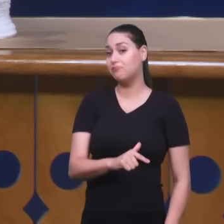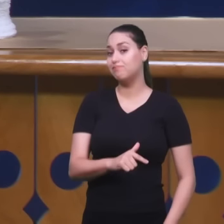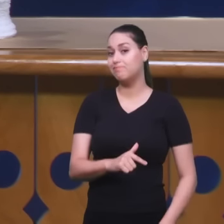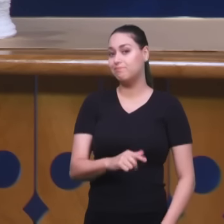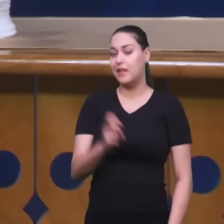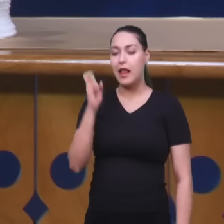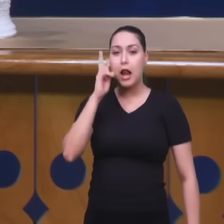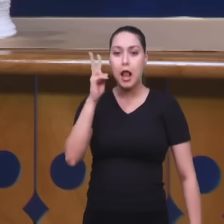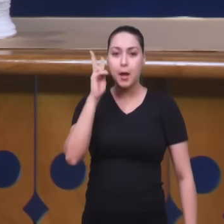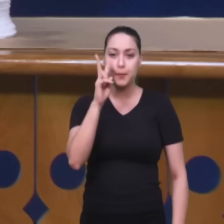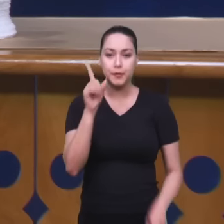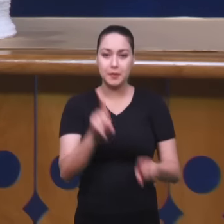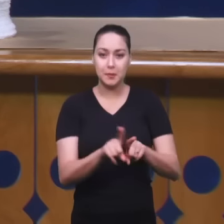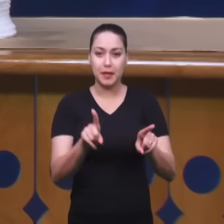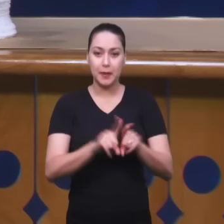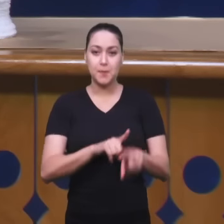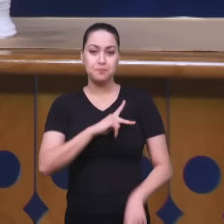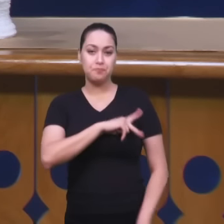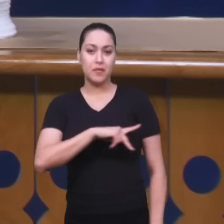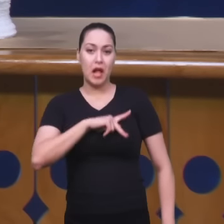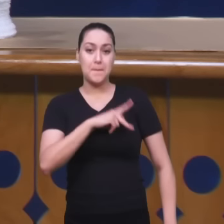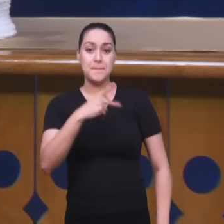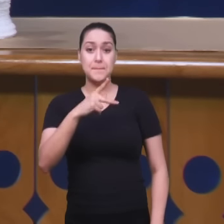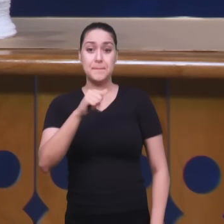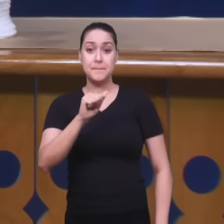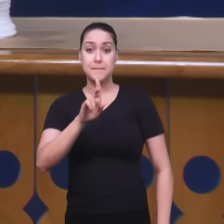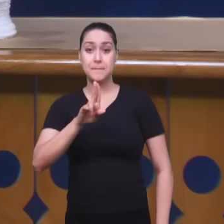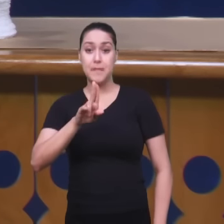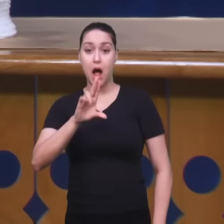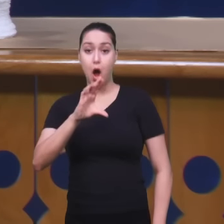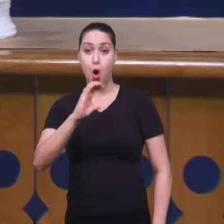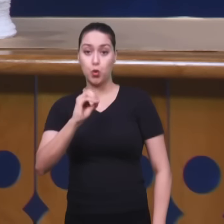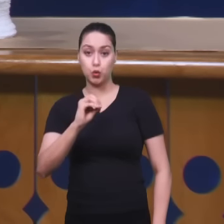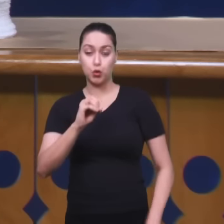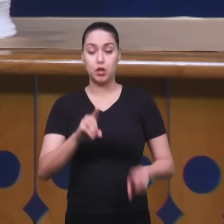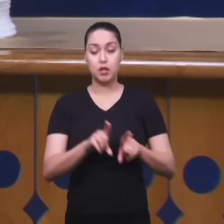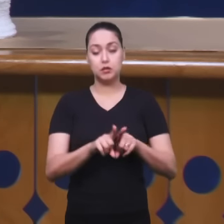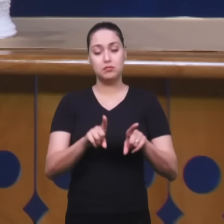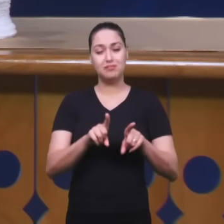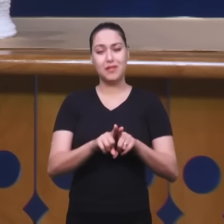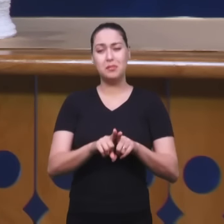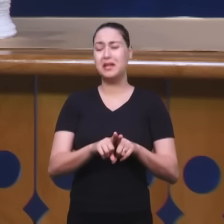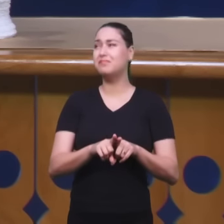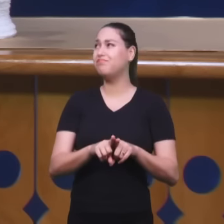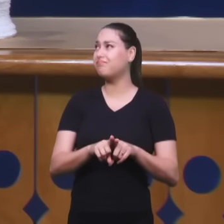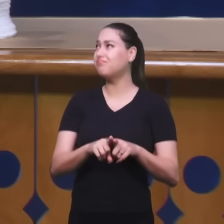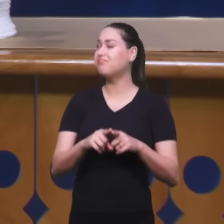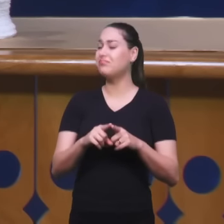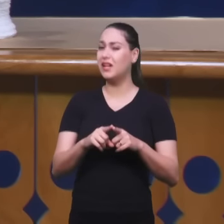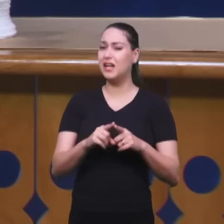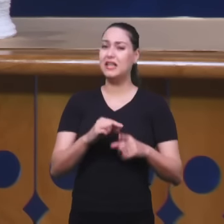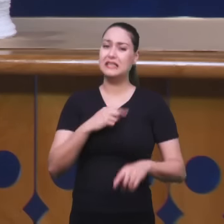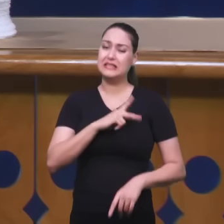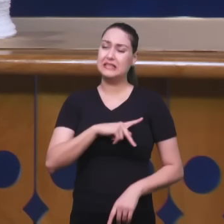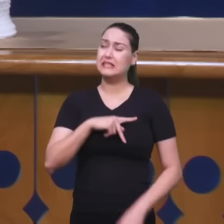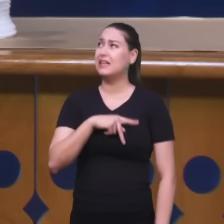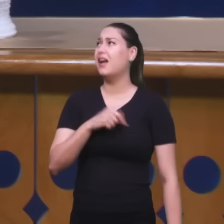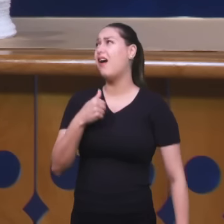Quando precisou Se defender Ele também Fez um lamento Olha Na minha primeira defesa